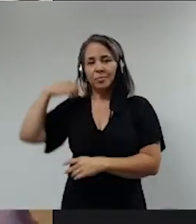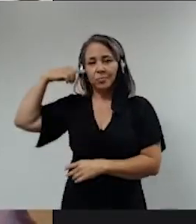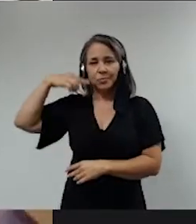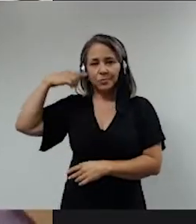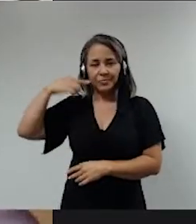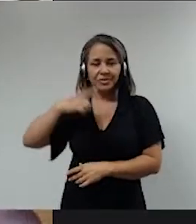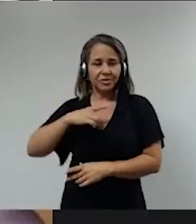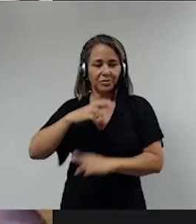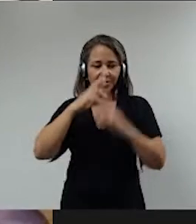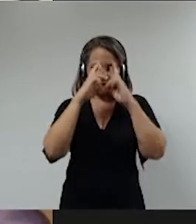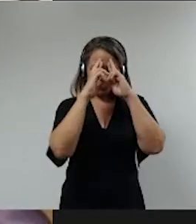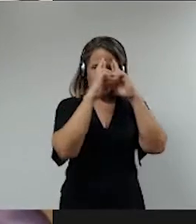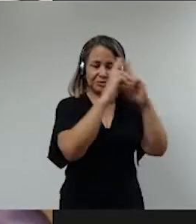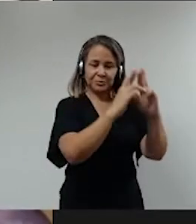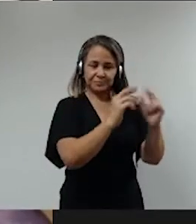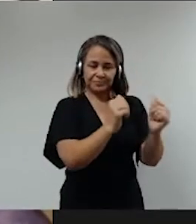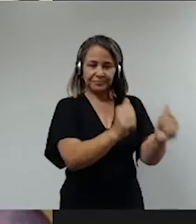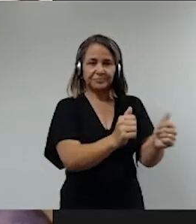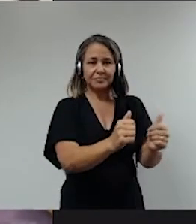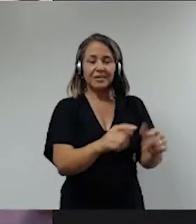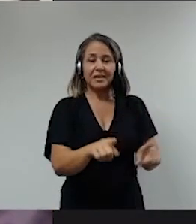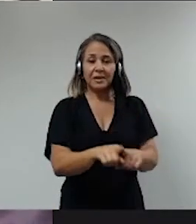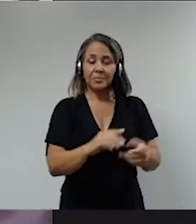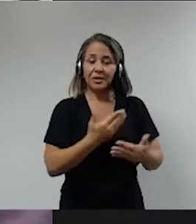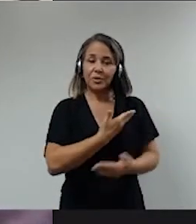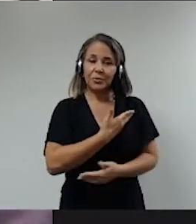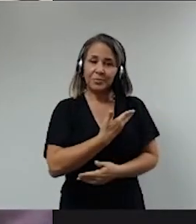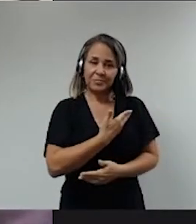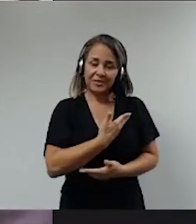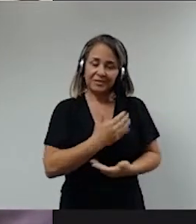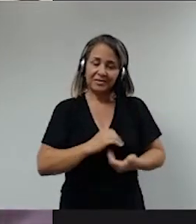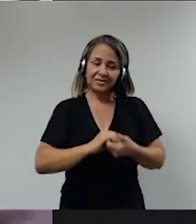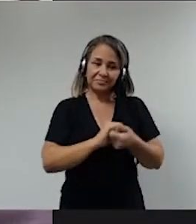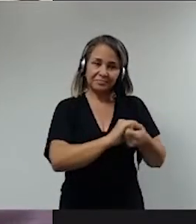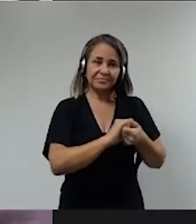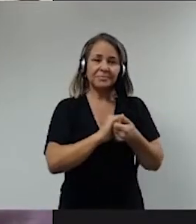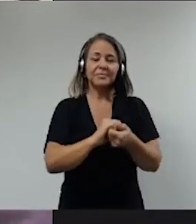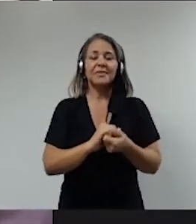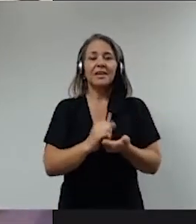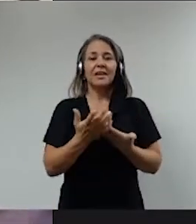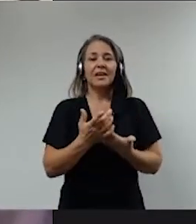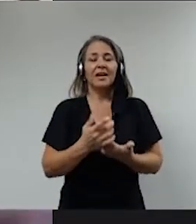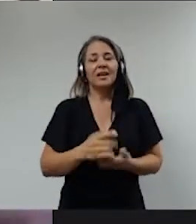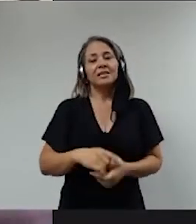muito grande por ela. Cumprimentar meu colega de CAD, presidente Alexandre